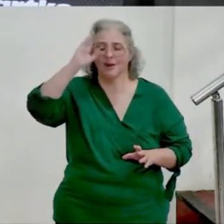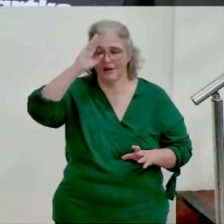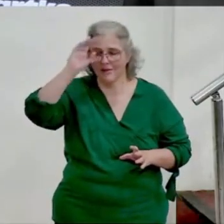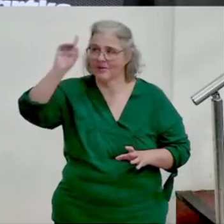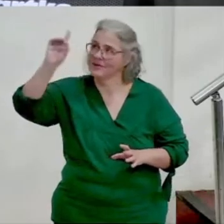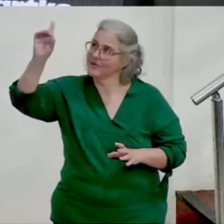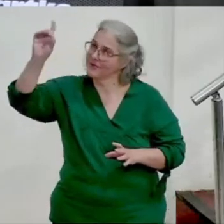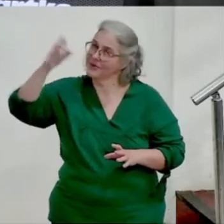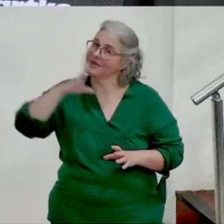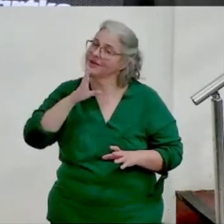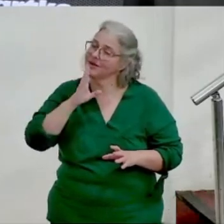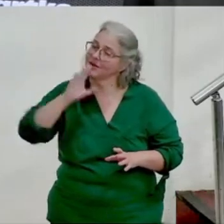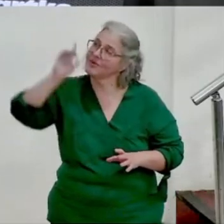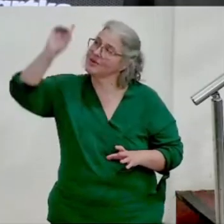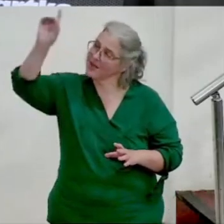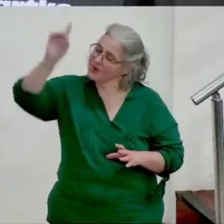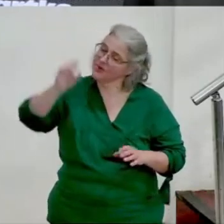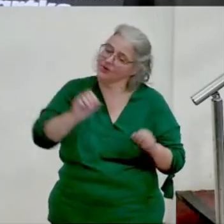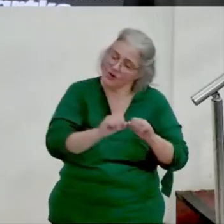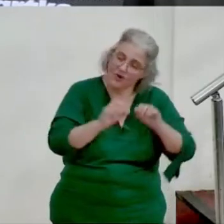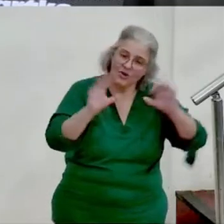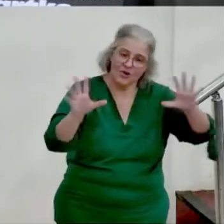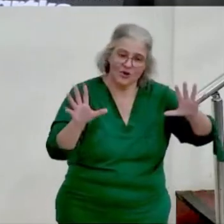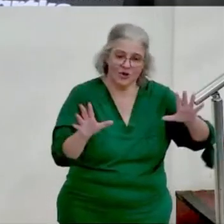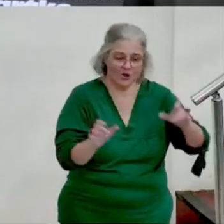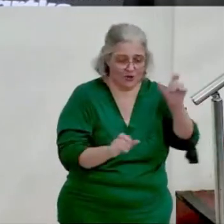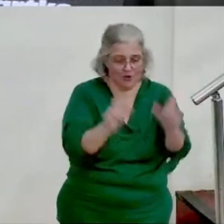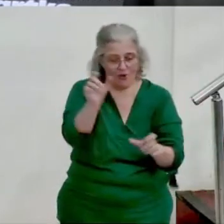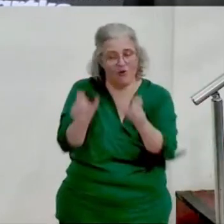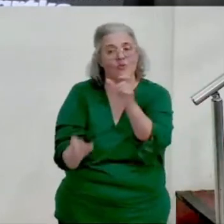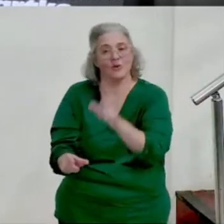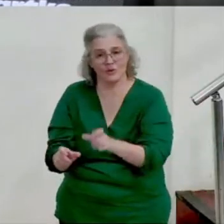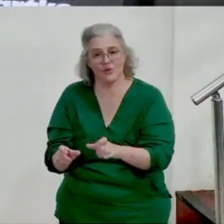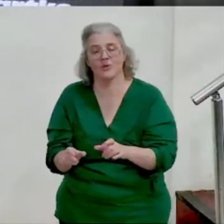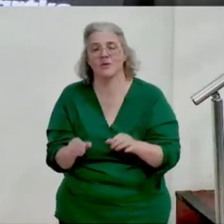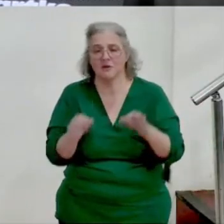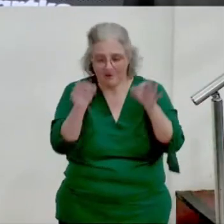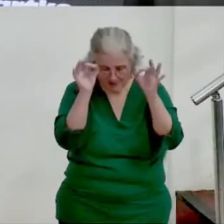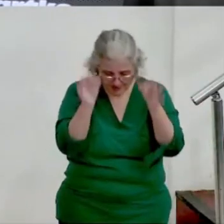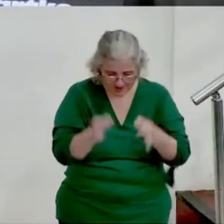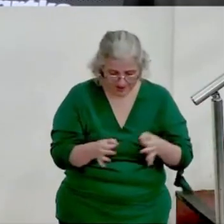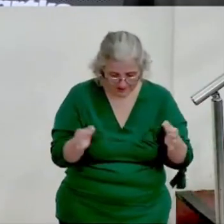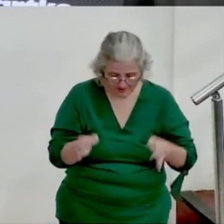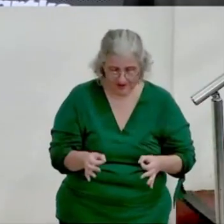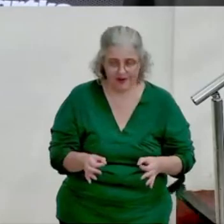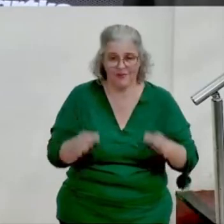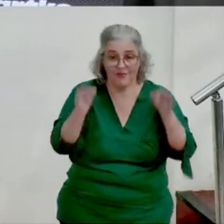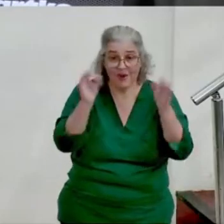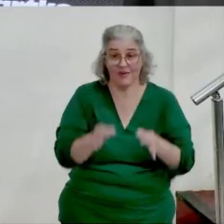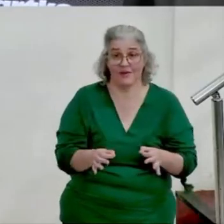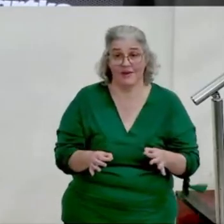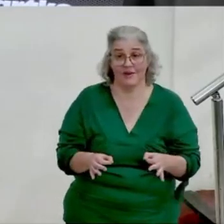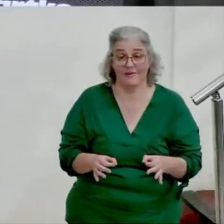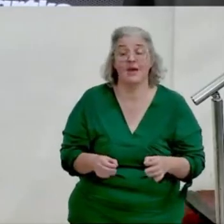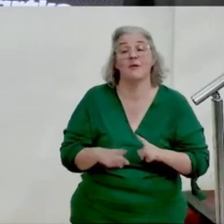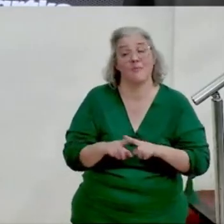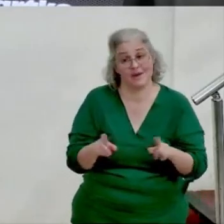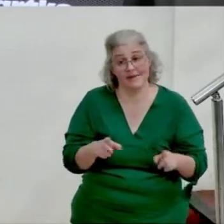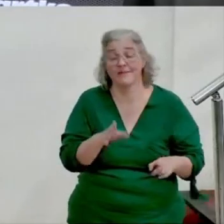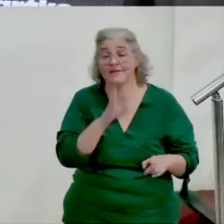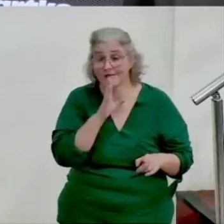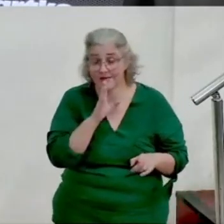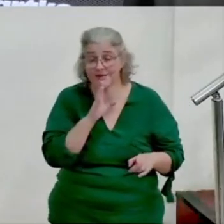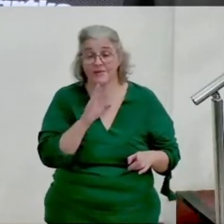sua imagem, para representá-lo nesse reino. Sabemos, no entanto, que Adão e Eva rejeitaram esse